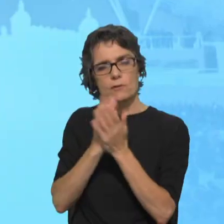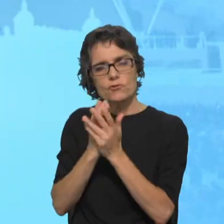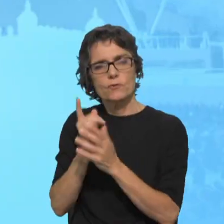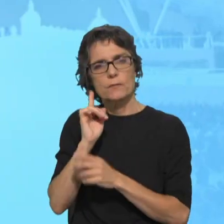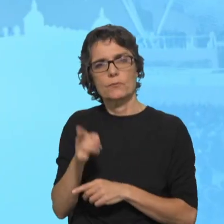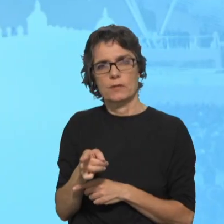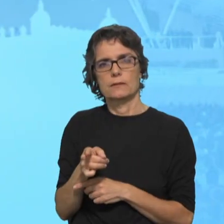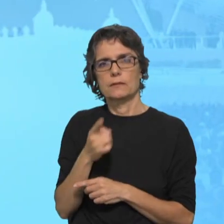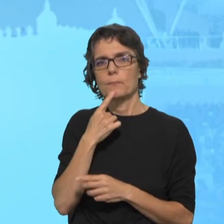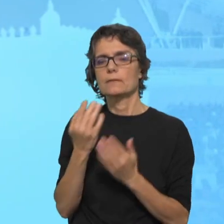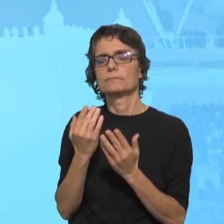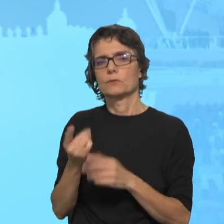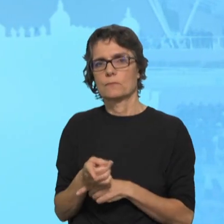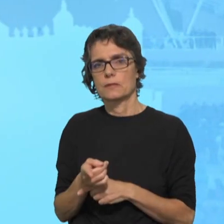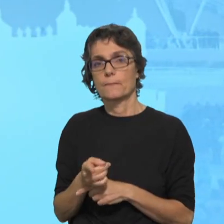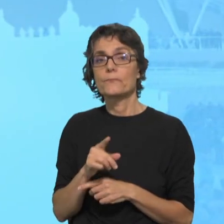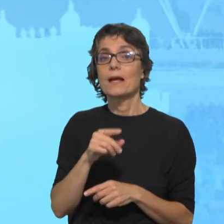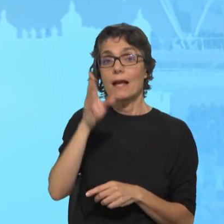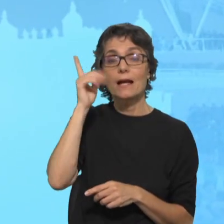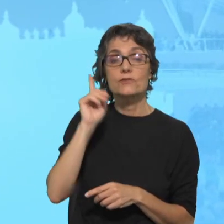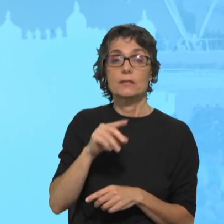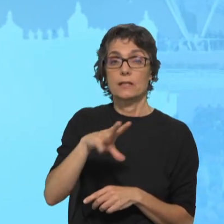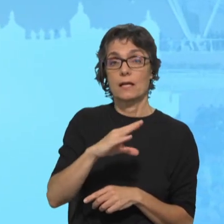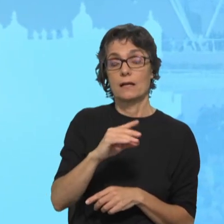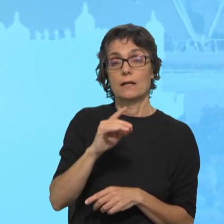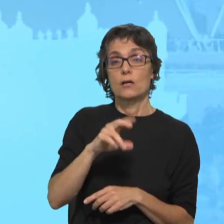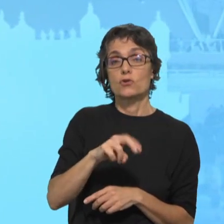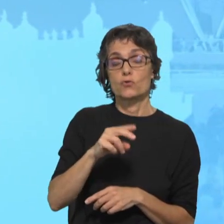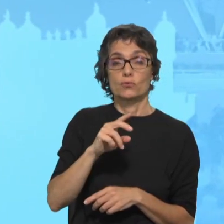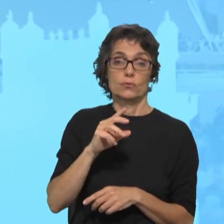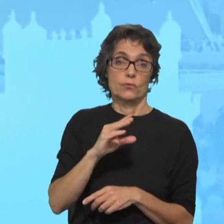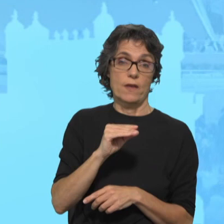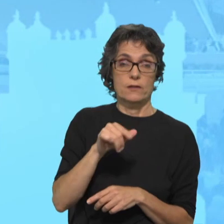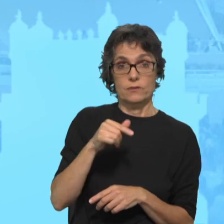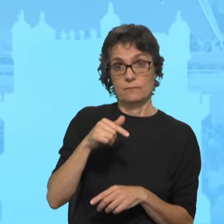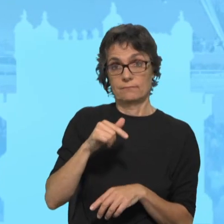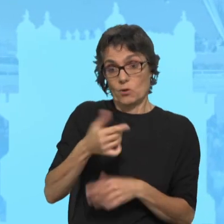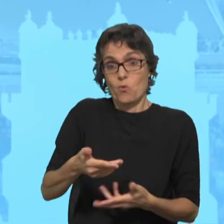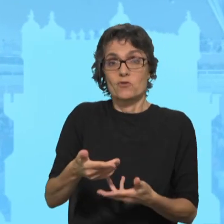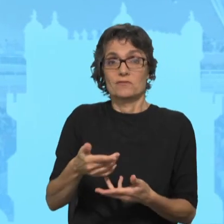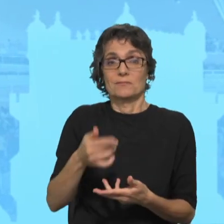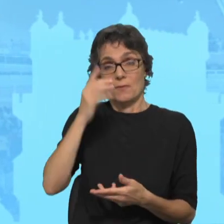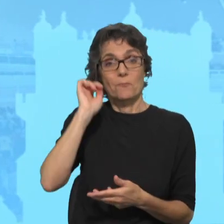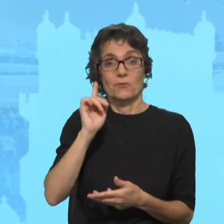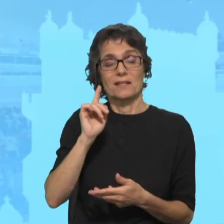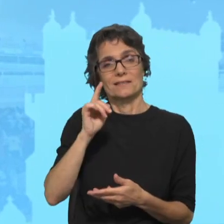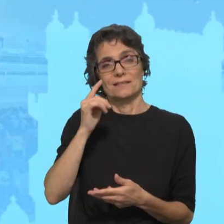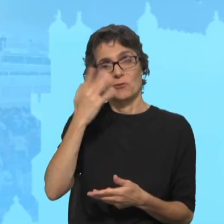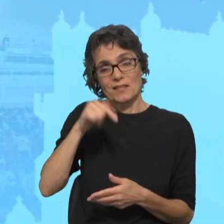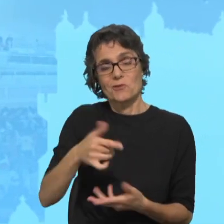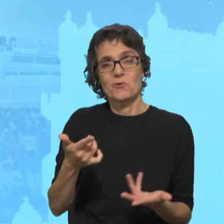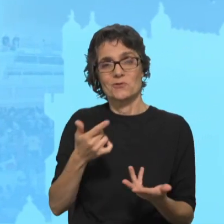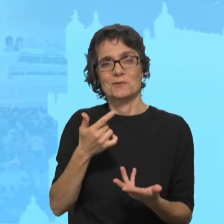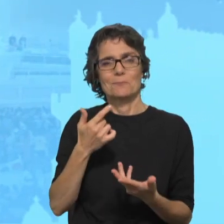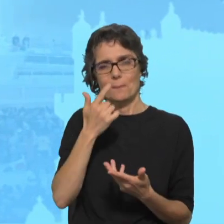de hoje, 10 de junho, oportunidades para criar também itinerários pedagógicos para perceber quem somos e o caminho que queremos